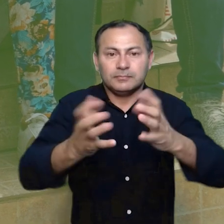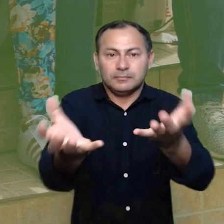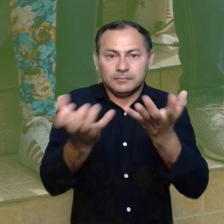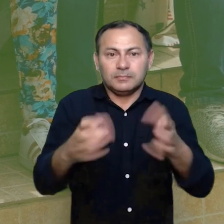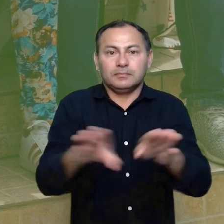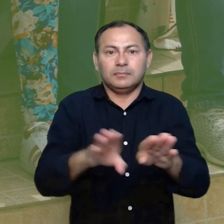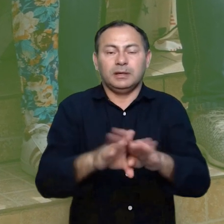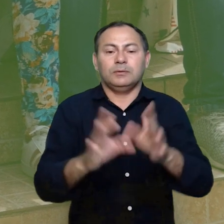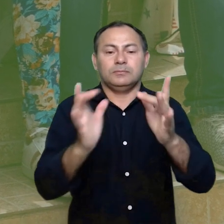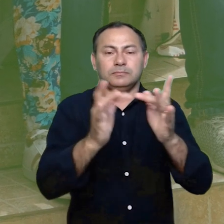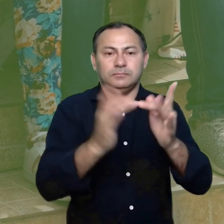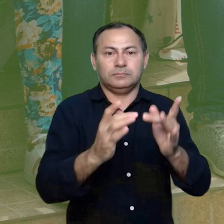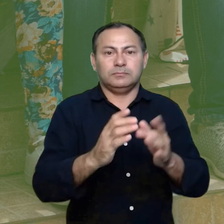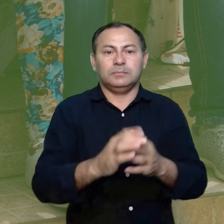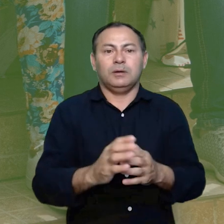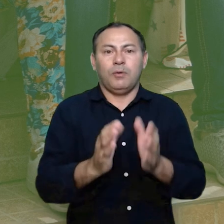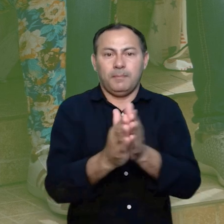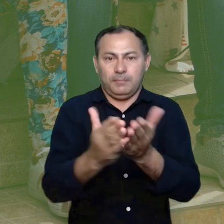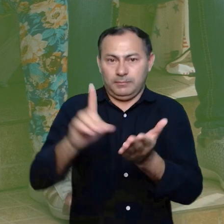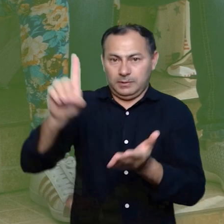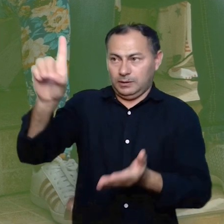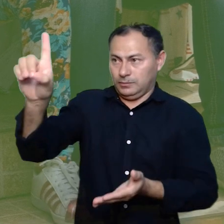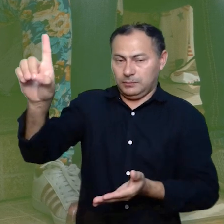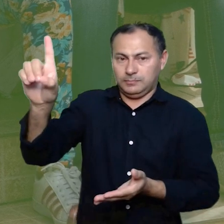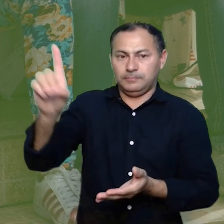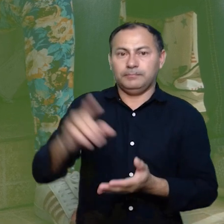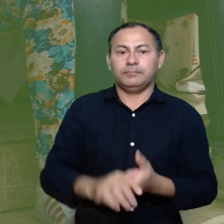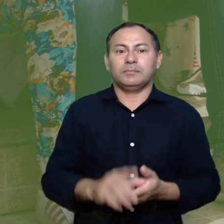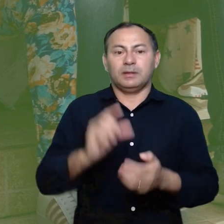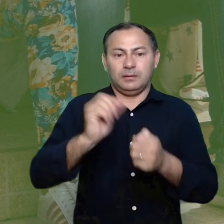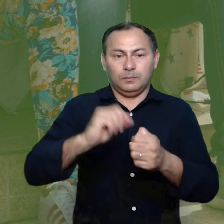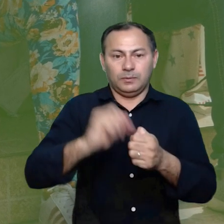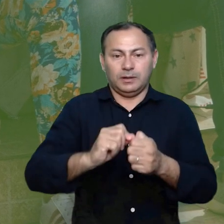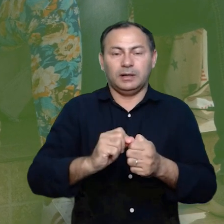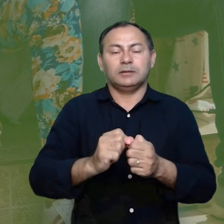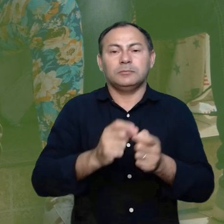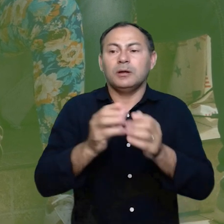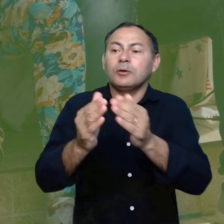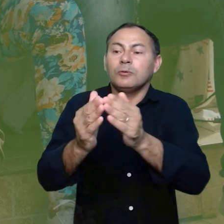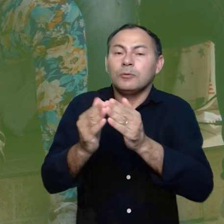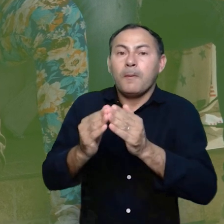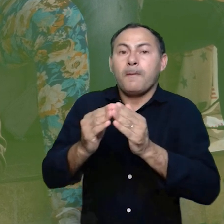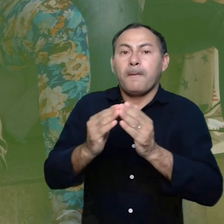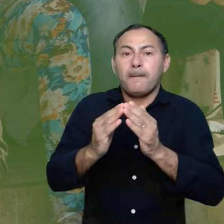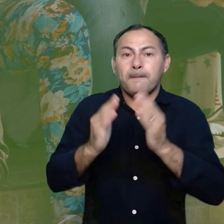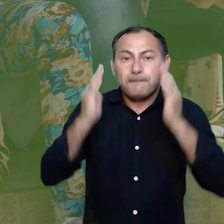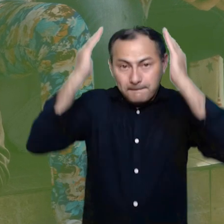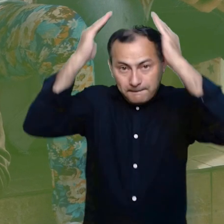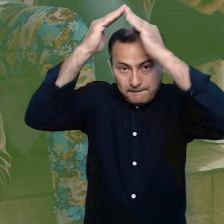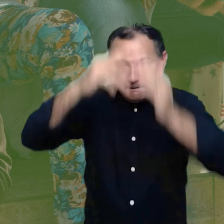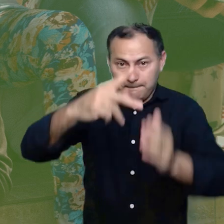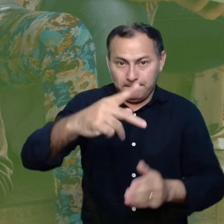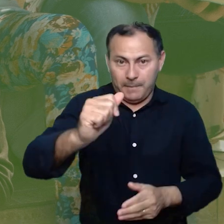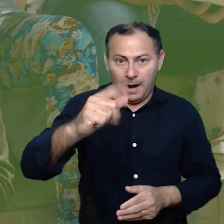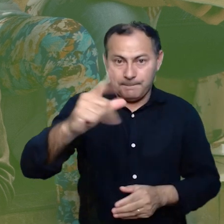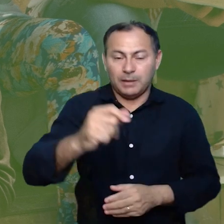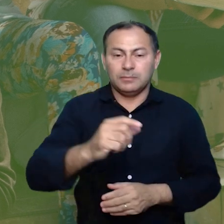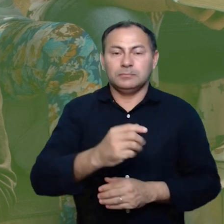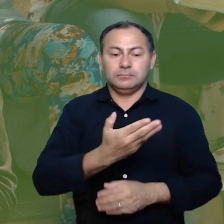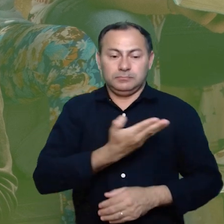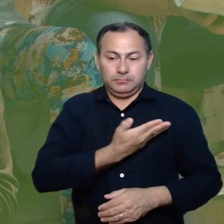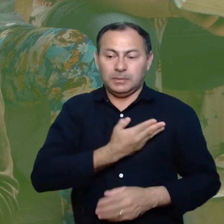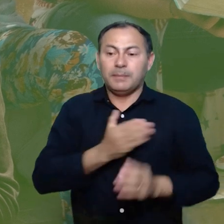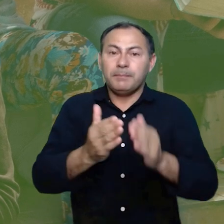também uma familiaridade com a palavra de Deus. É isso que faz o que pediu o Papa Francisco. Ou seja, nós não